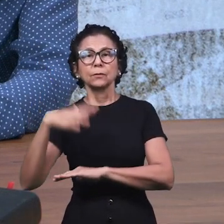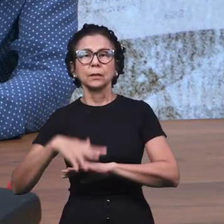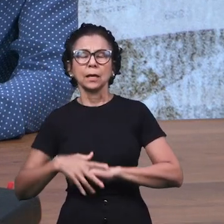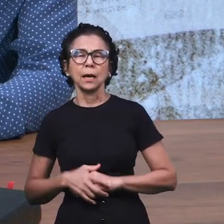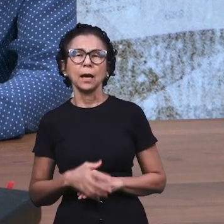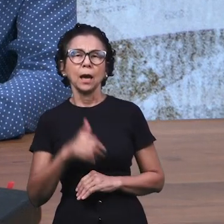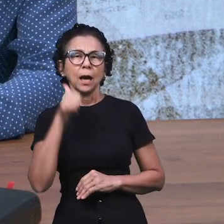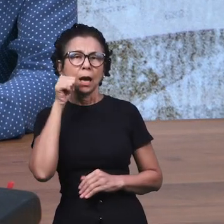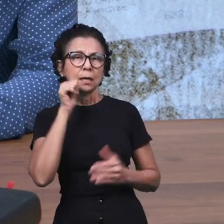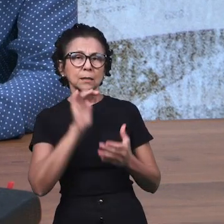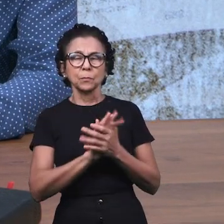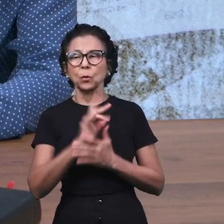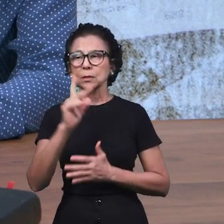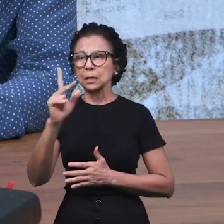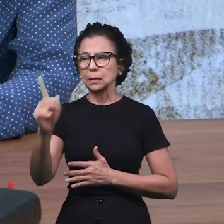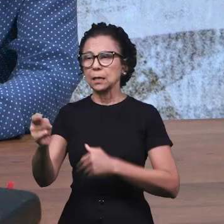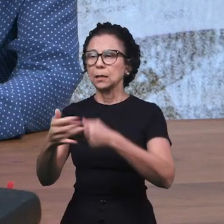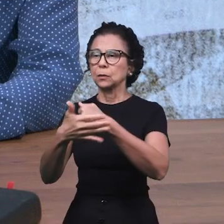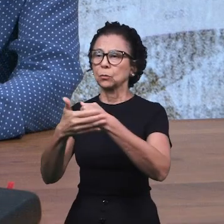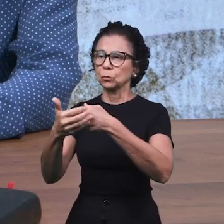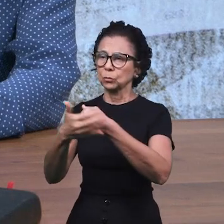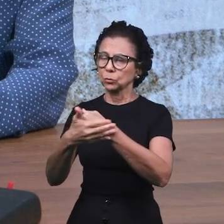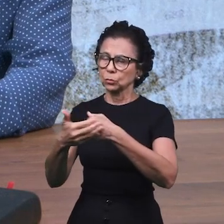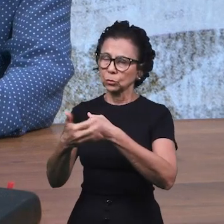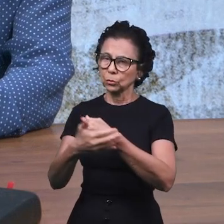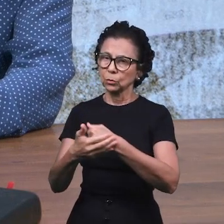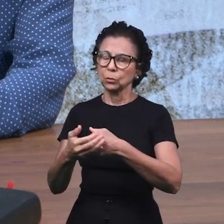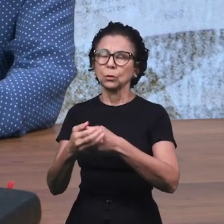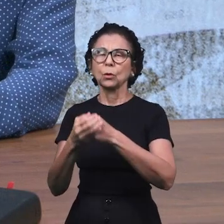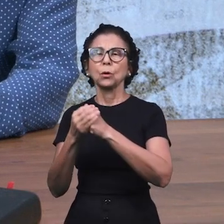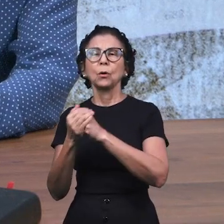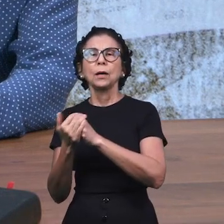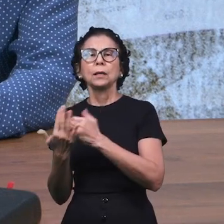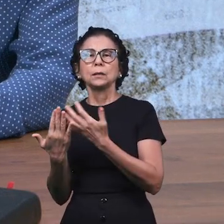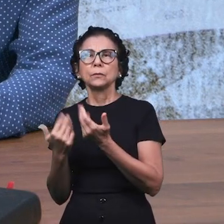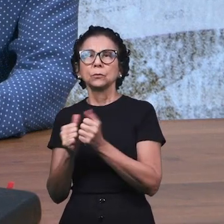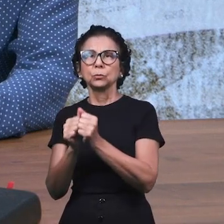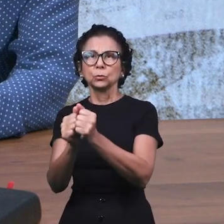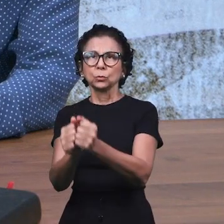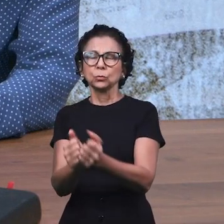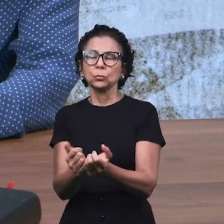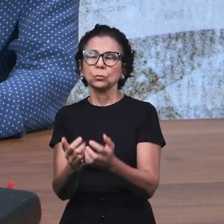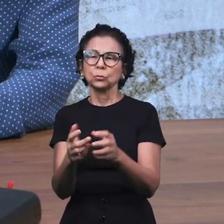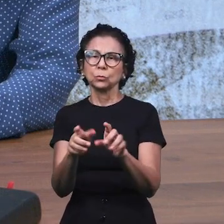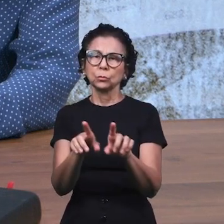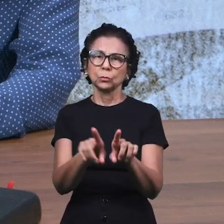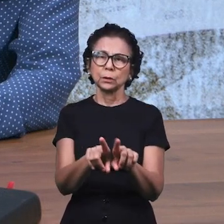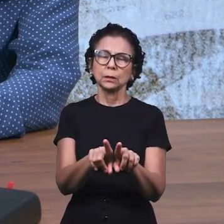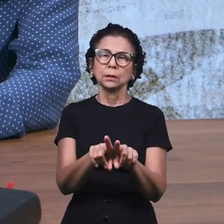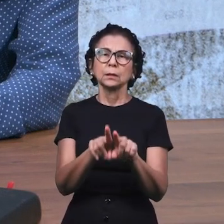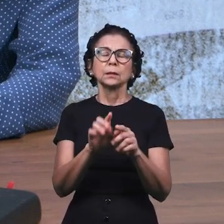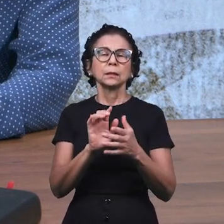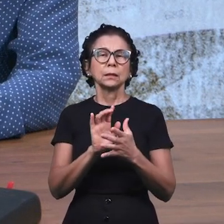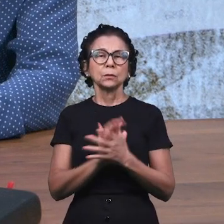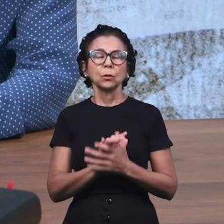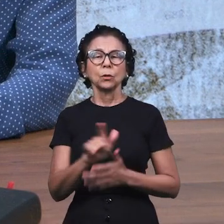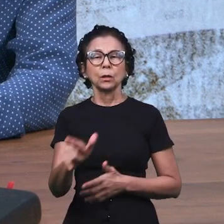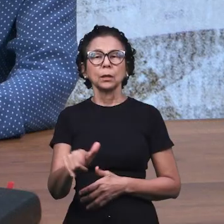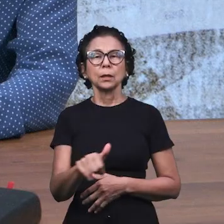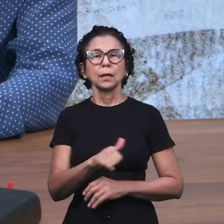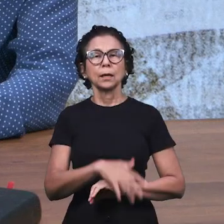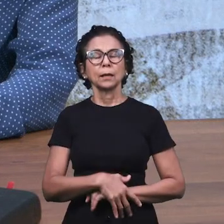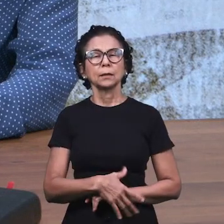sua mulher, e entrou a ela e se deitou com ela, e teve ela um filho, e chamou o seu